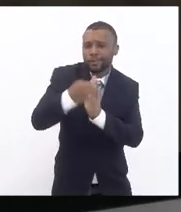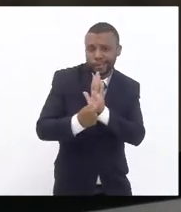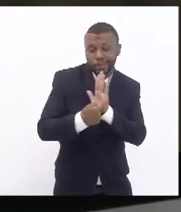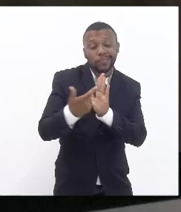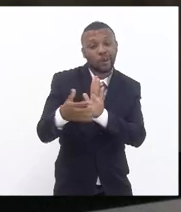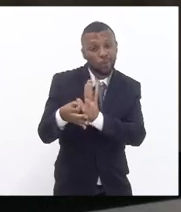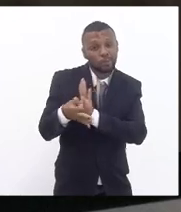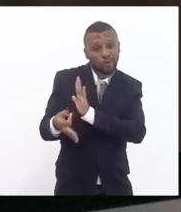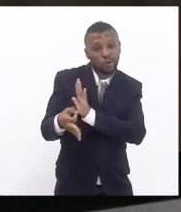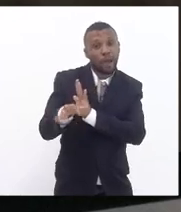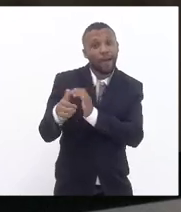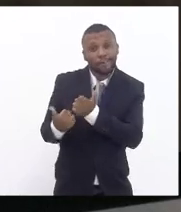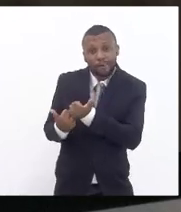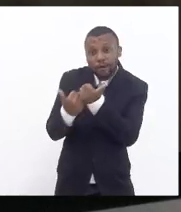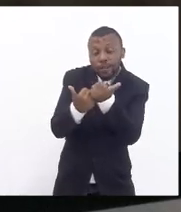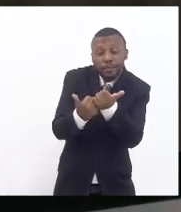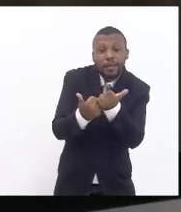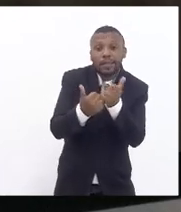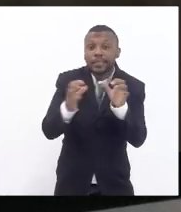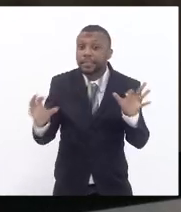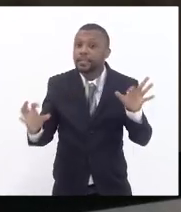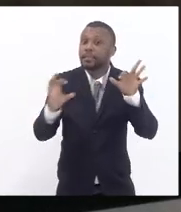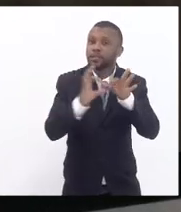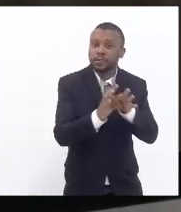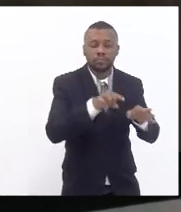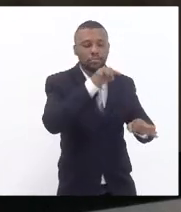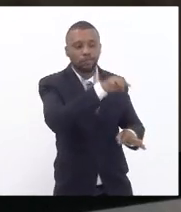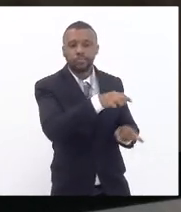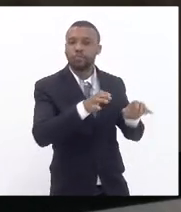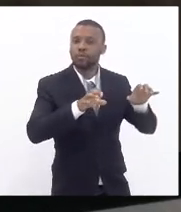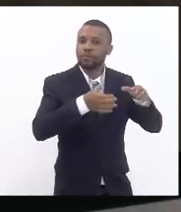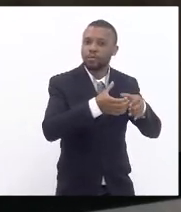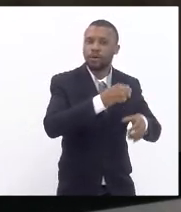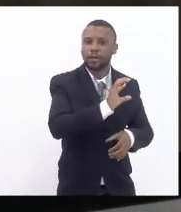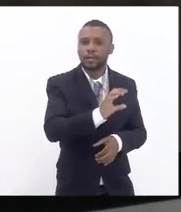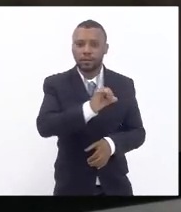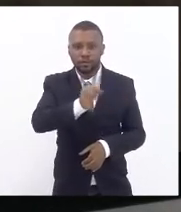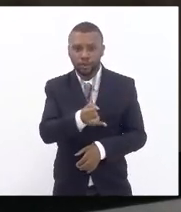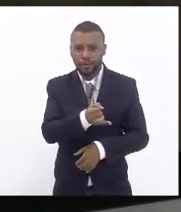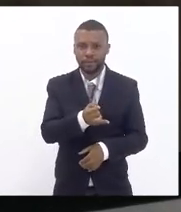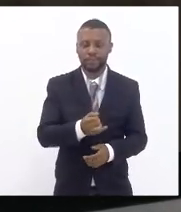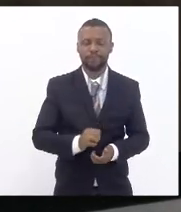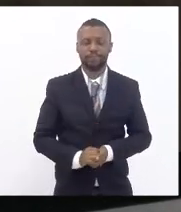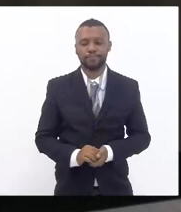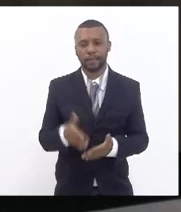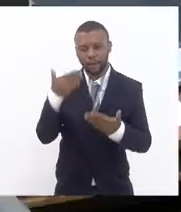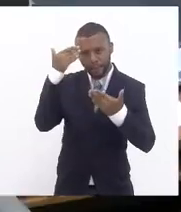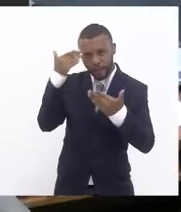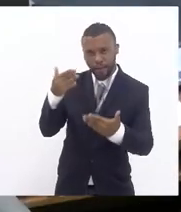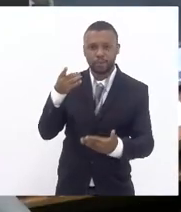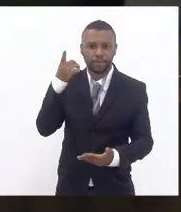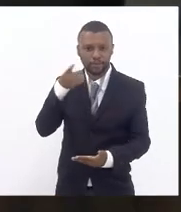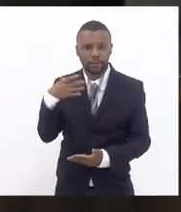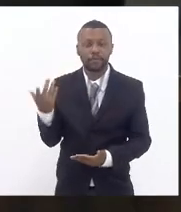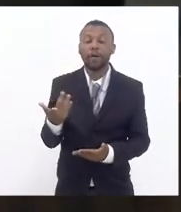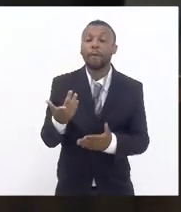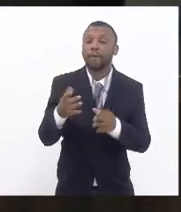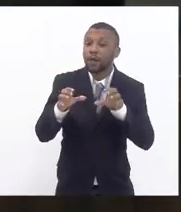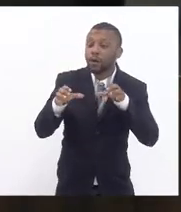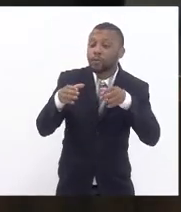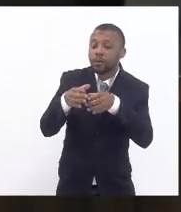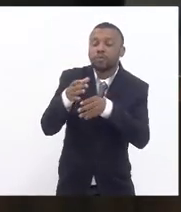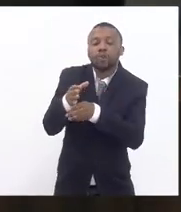aqui é um parecer favorável nos termos do parecer da CCJ. Obrigado, deputado Valdeque Carneiro. Pela Comissão de